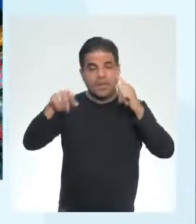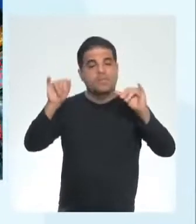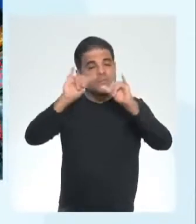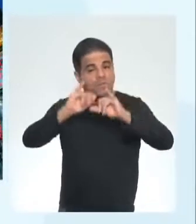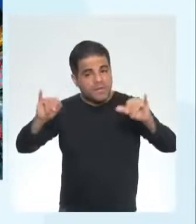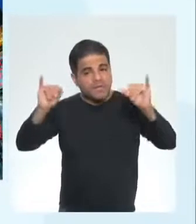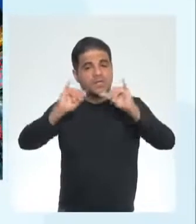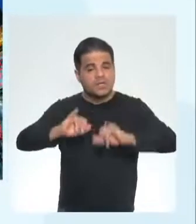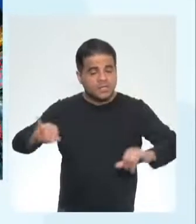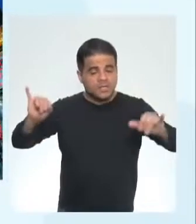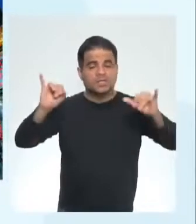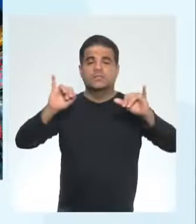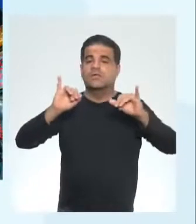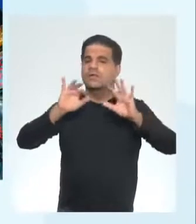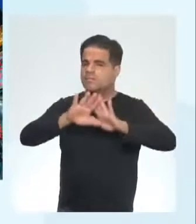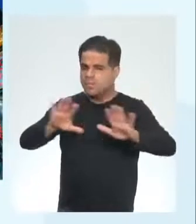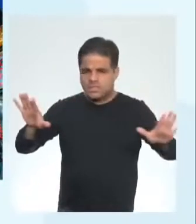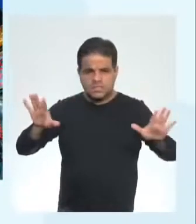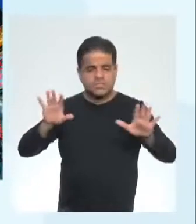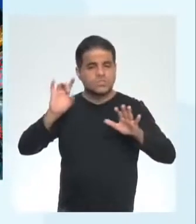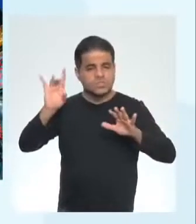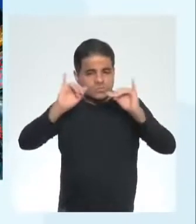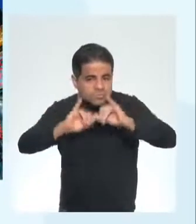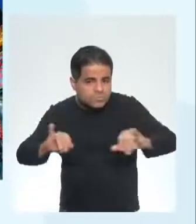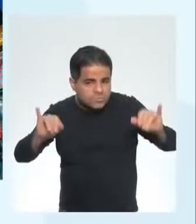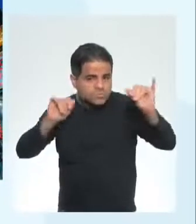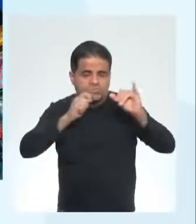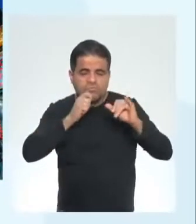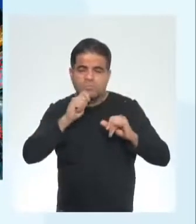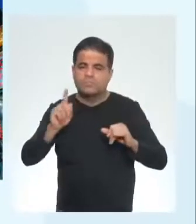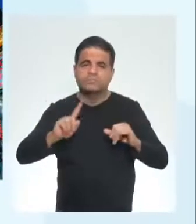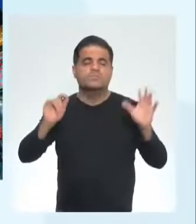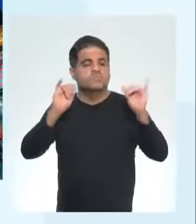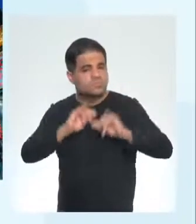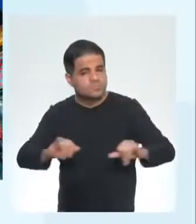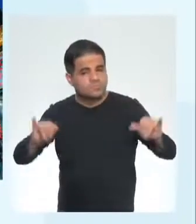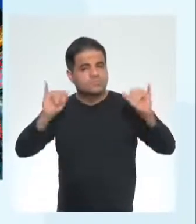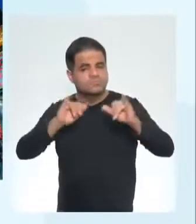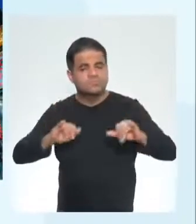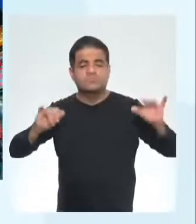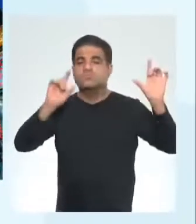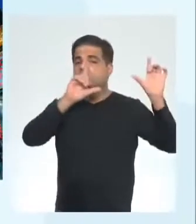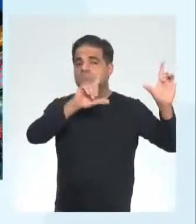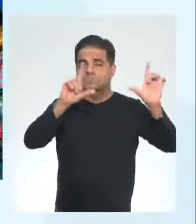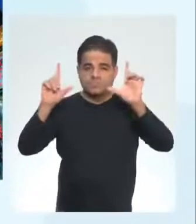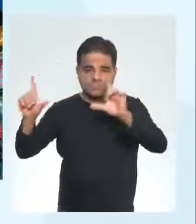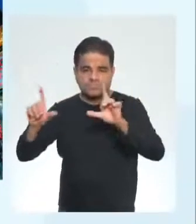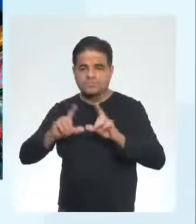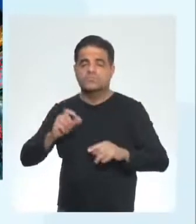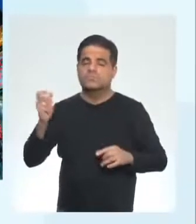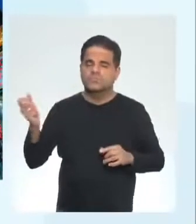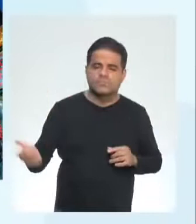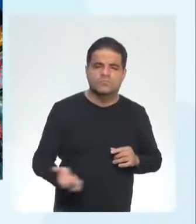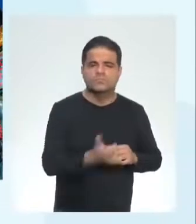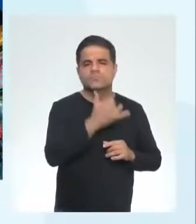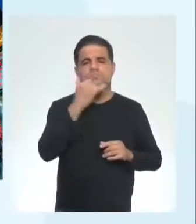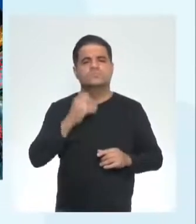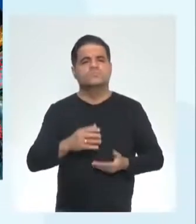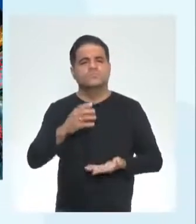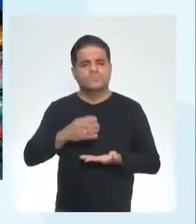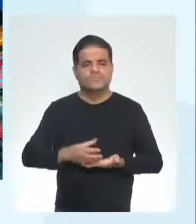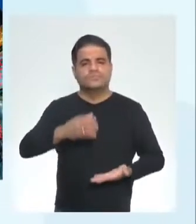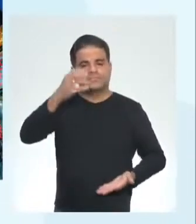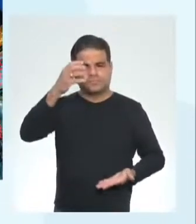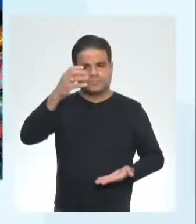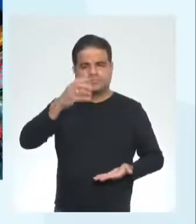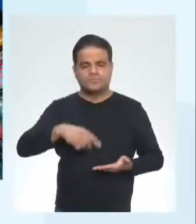propaganda, é o anúncio, mas não só pelos anúncios, né, pelas propagandas e placas, mas também a quantidade de postes que a gente